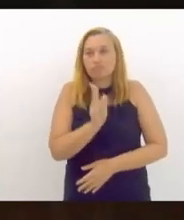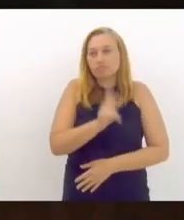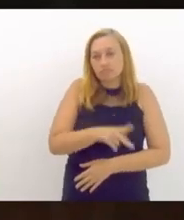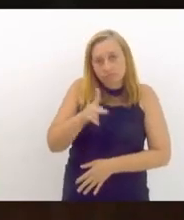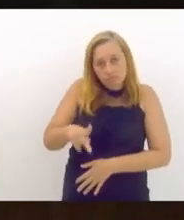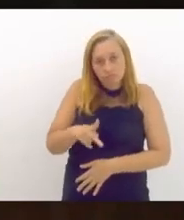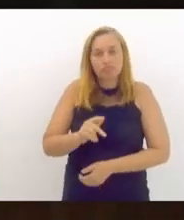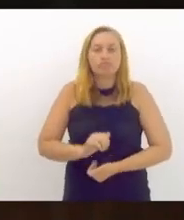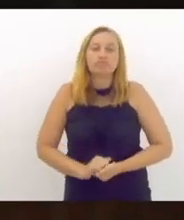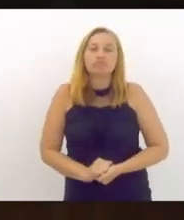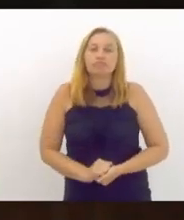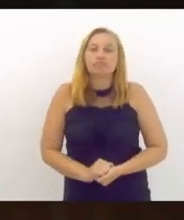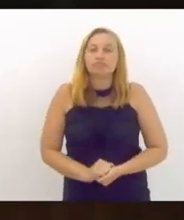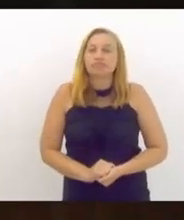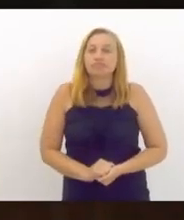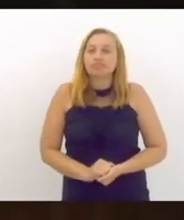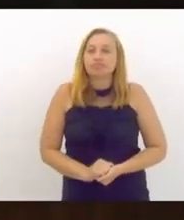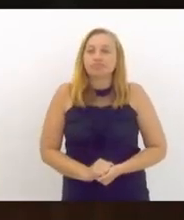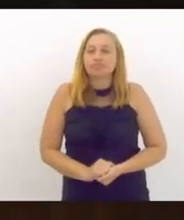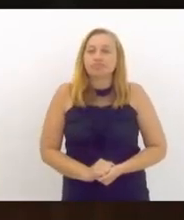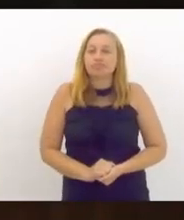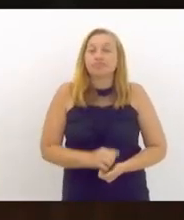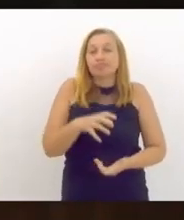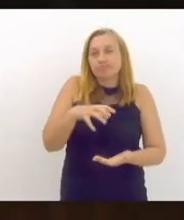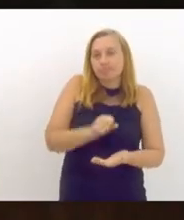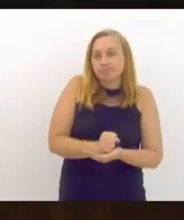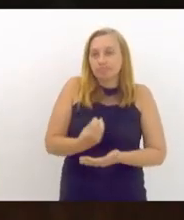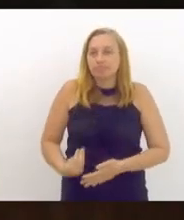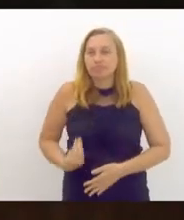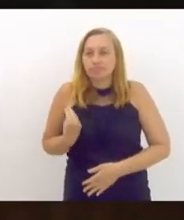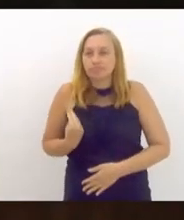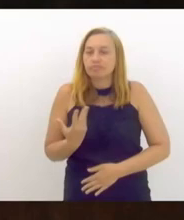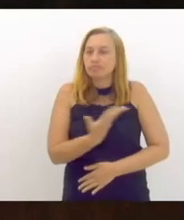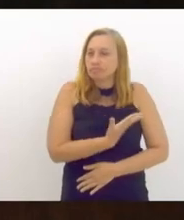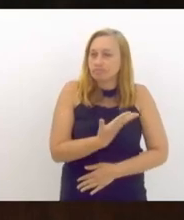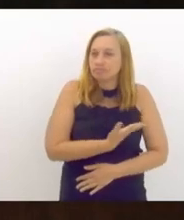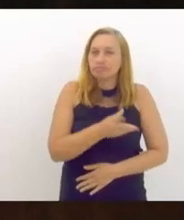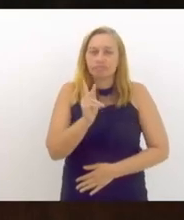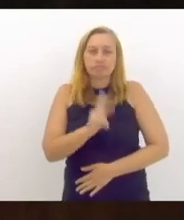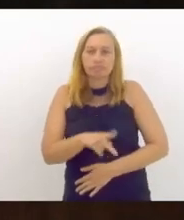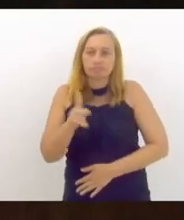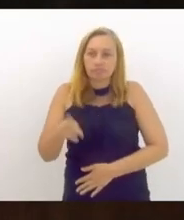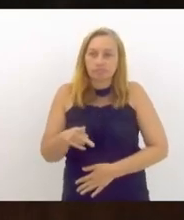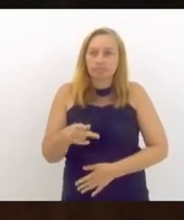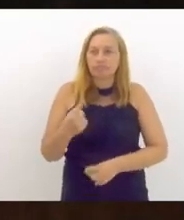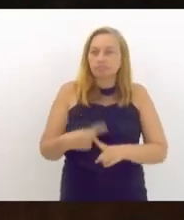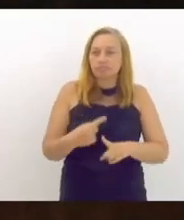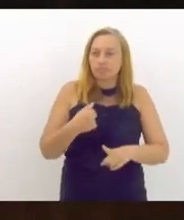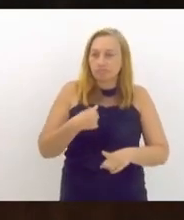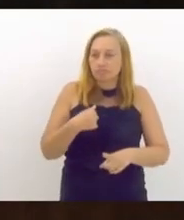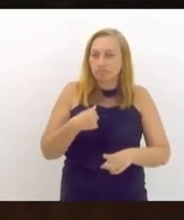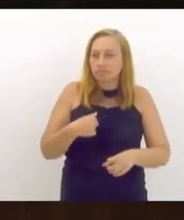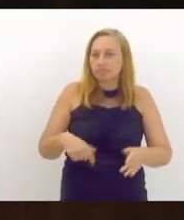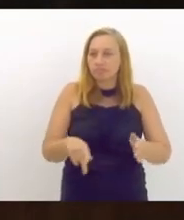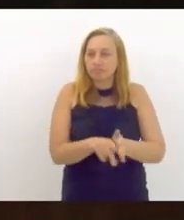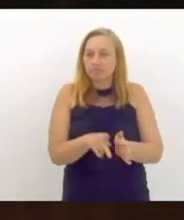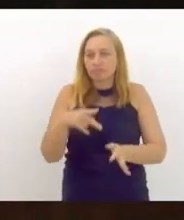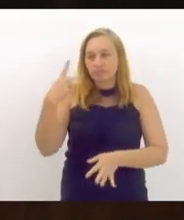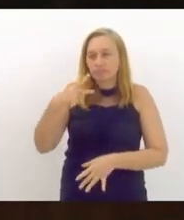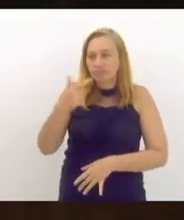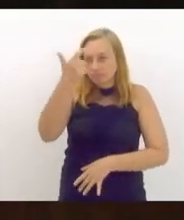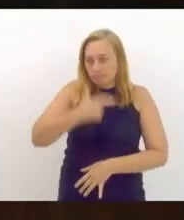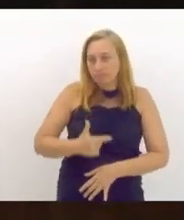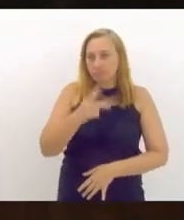ao professor. E aqui, registrar a presença de colegas professores, porque eu estou na política, mas sou professora